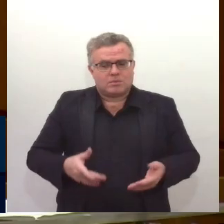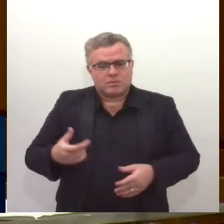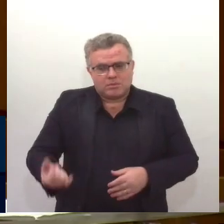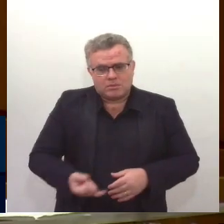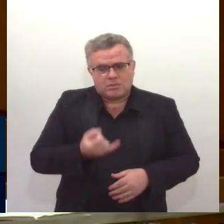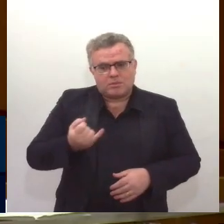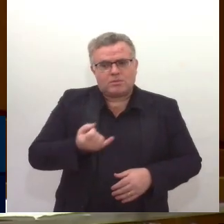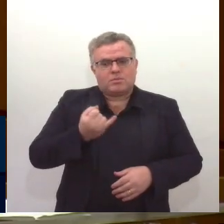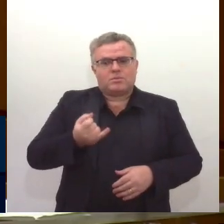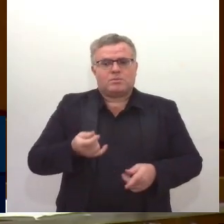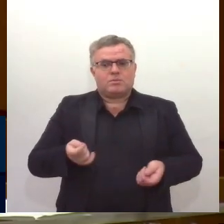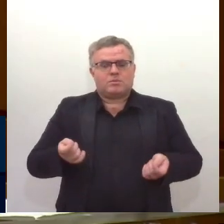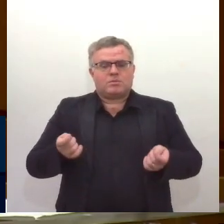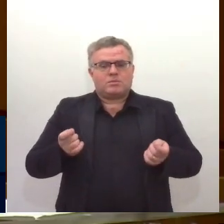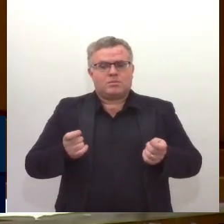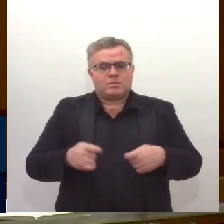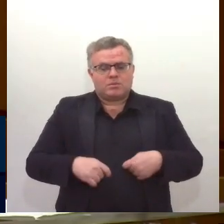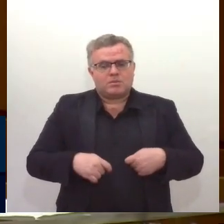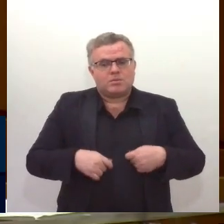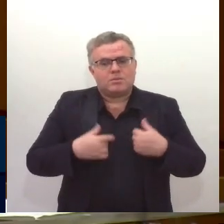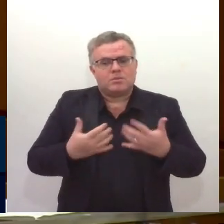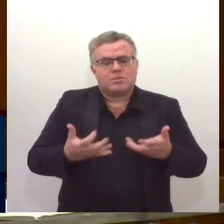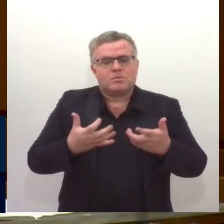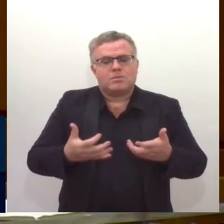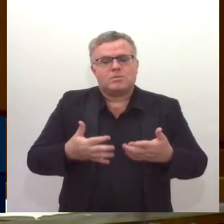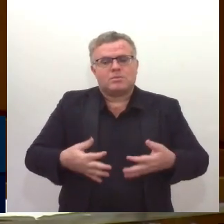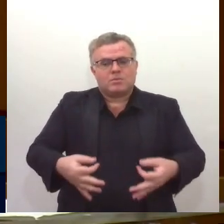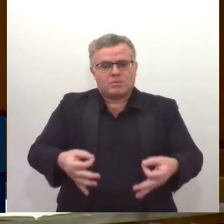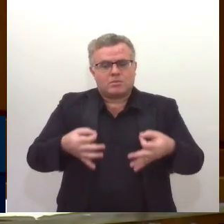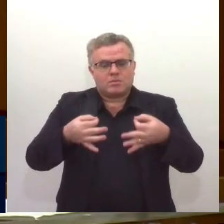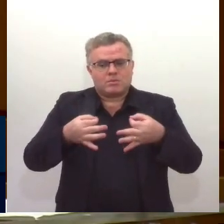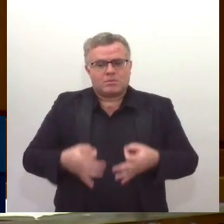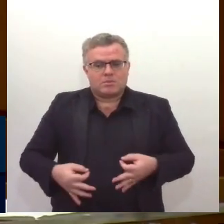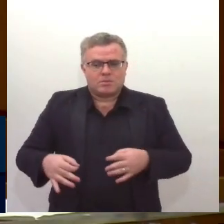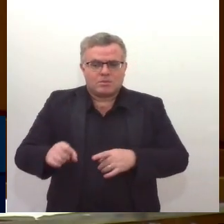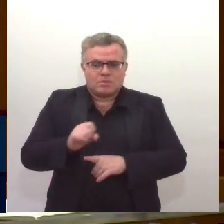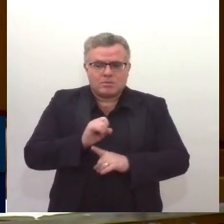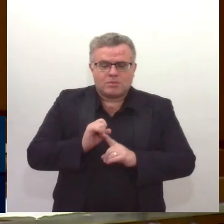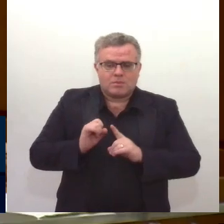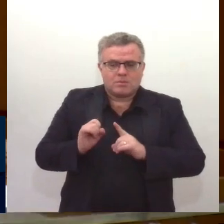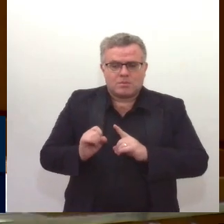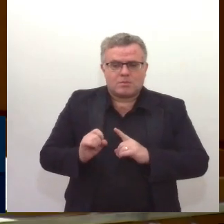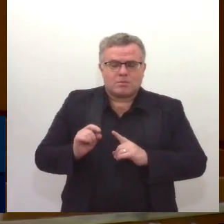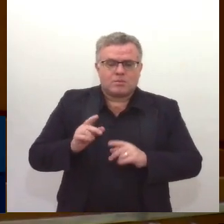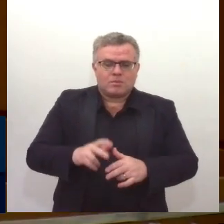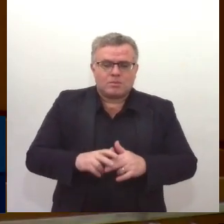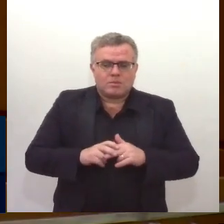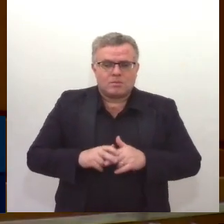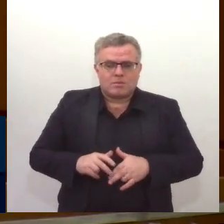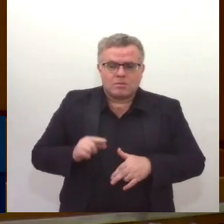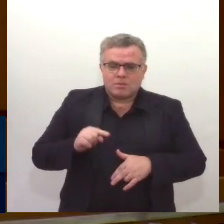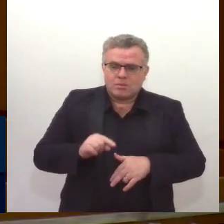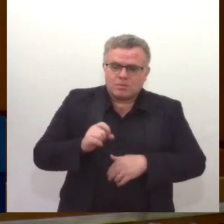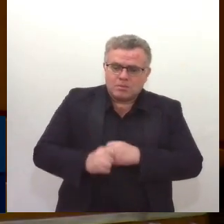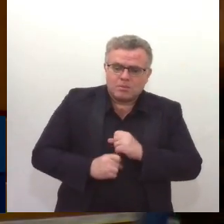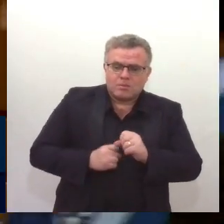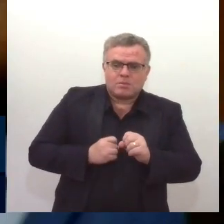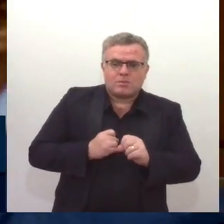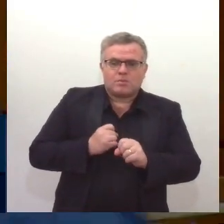por justiça social. E nesse ano, né, com esse tema, né, de uma política